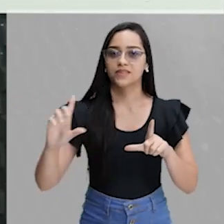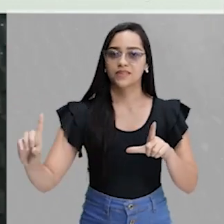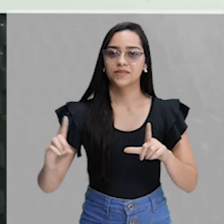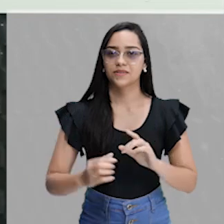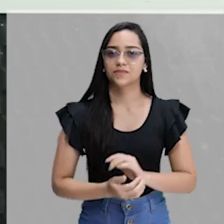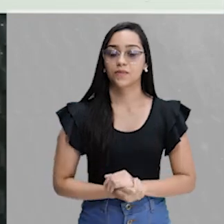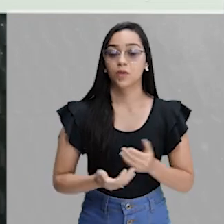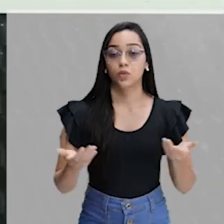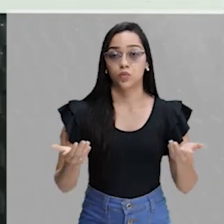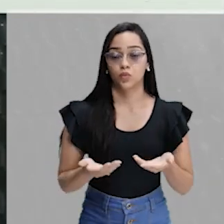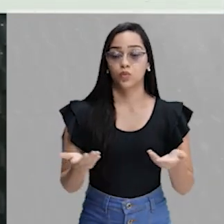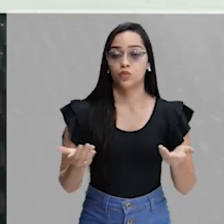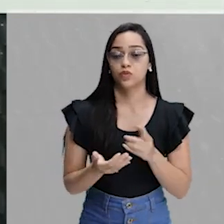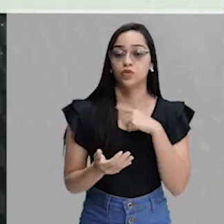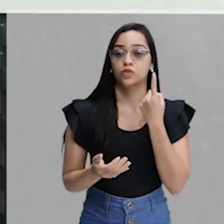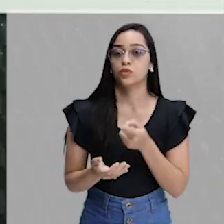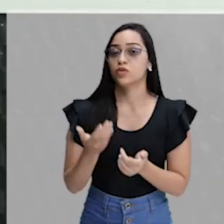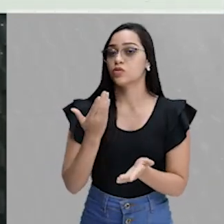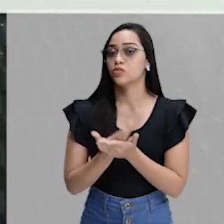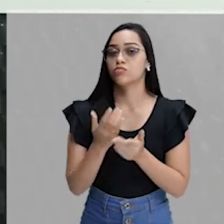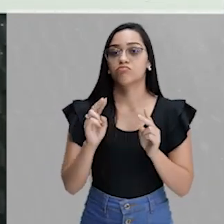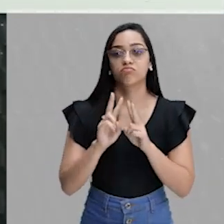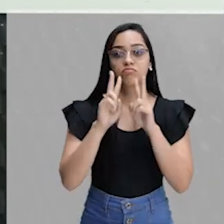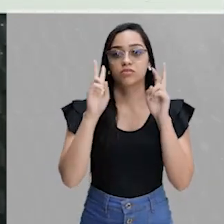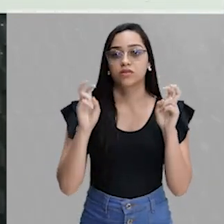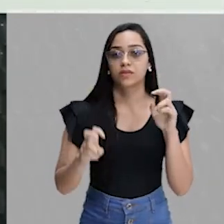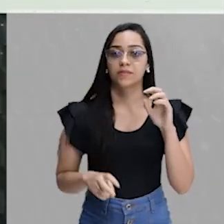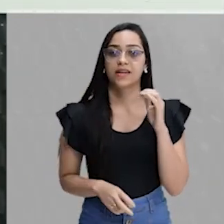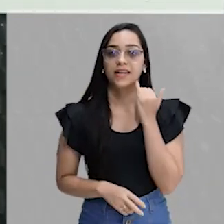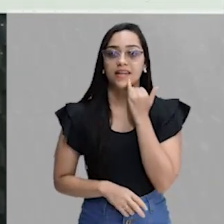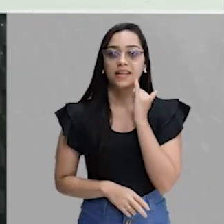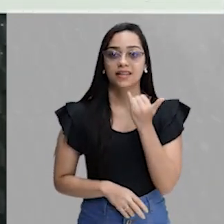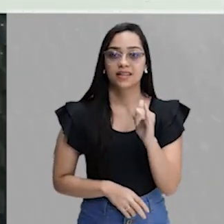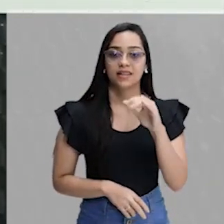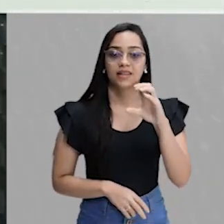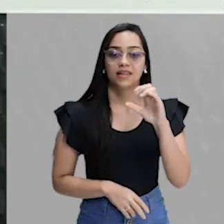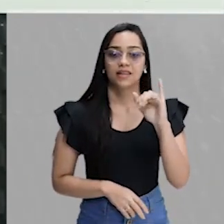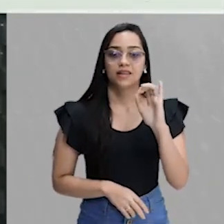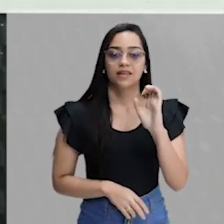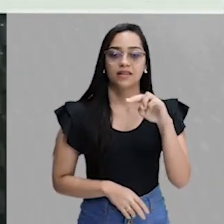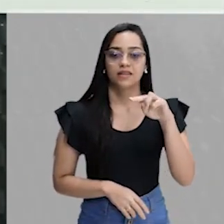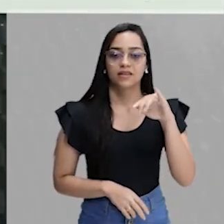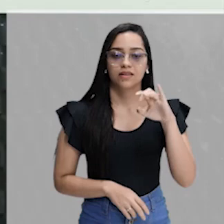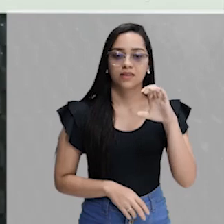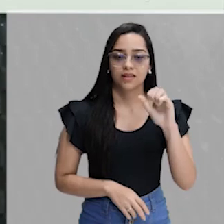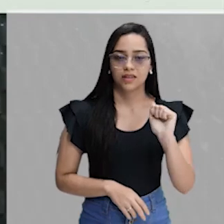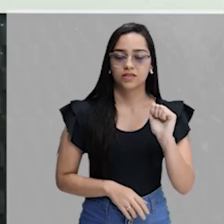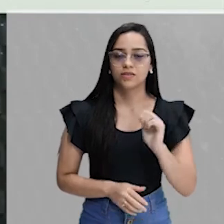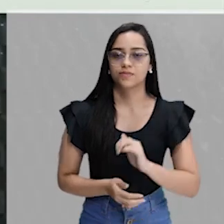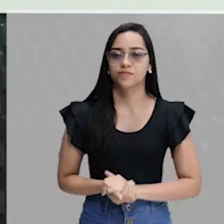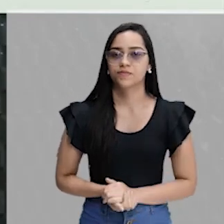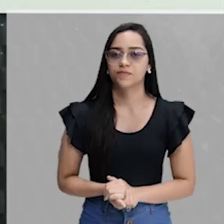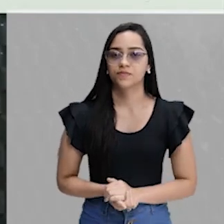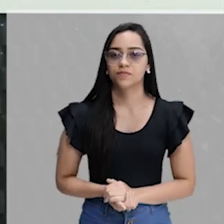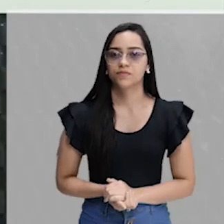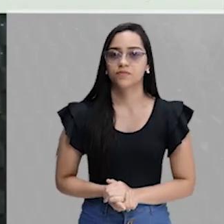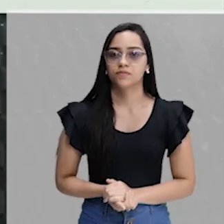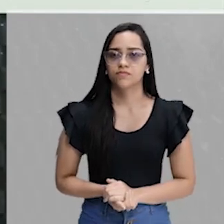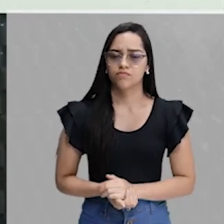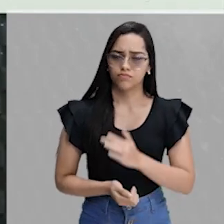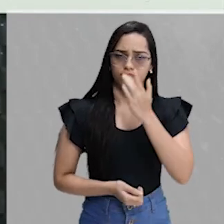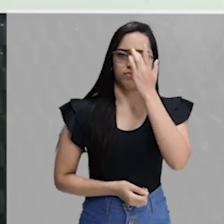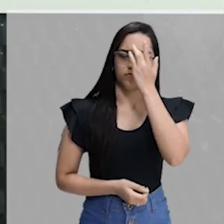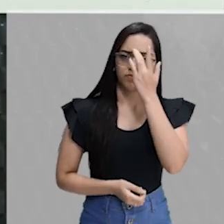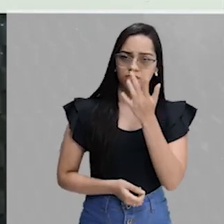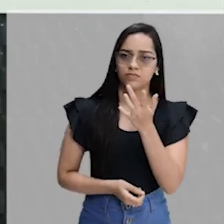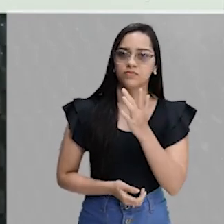Dias. Hoje, nós iremos falar sobre energia cinética, ok? Assunto bem fácil,